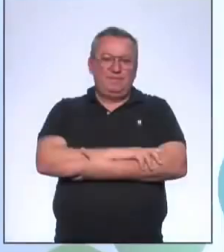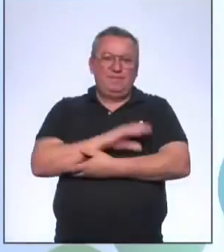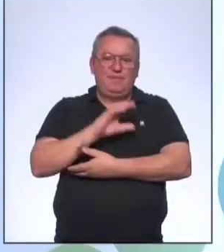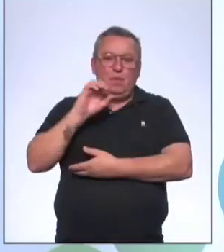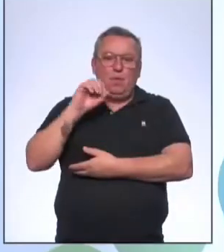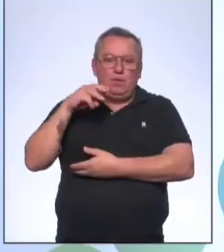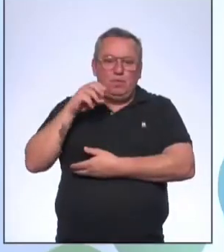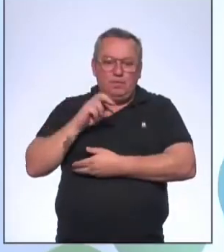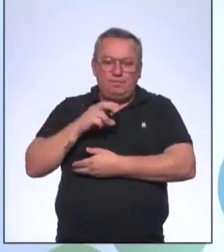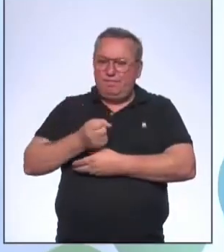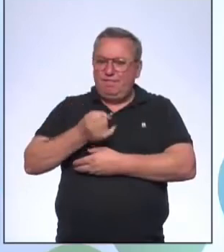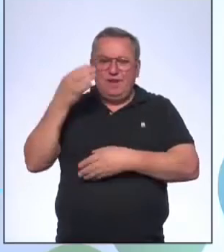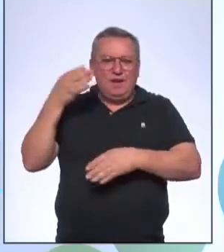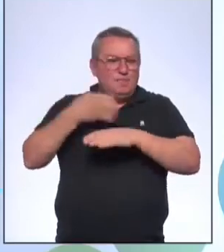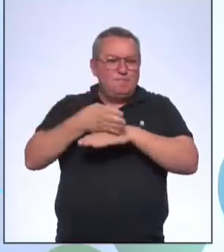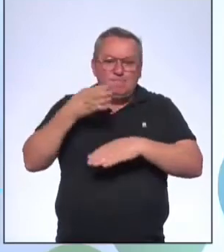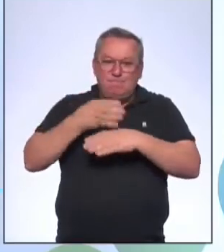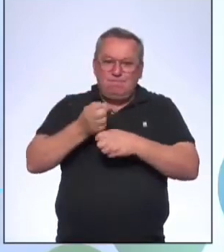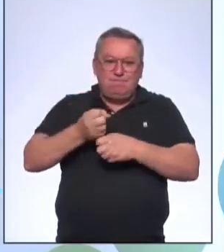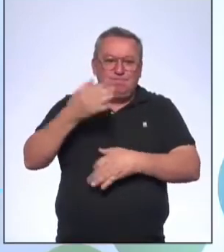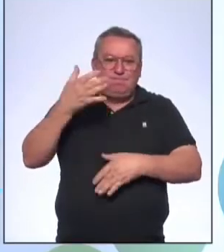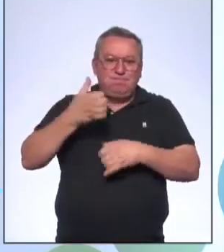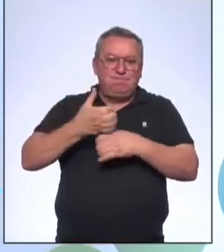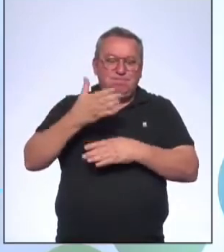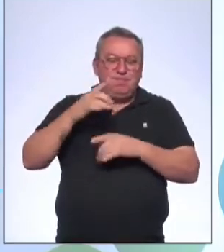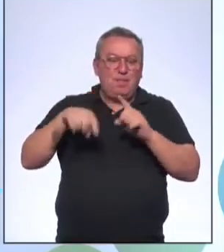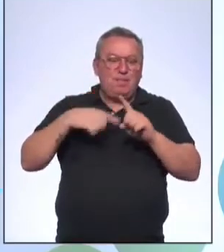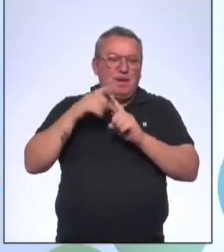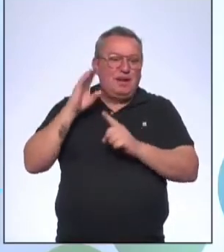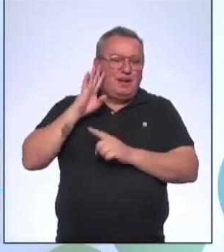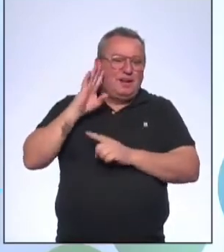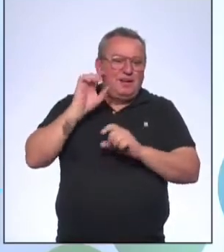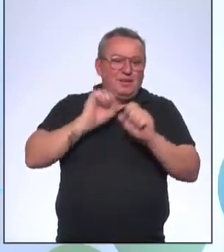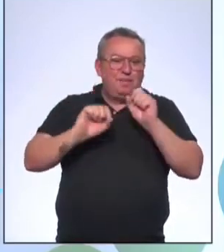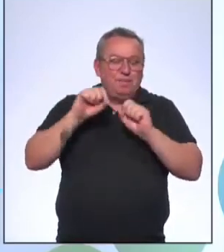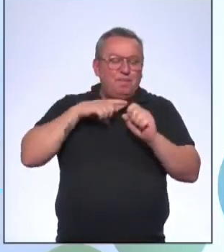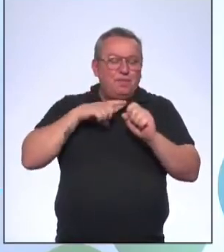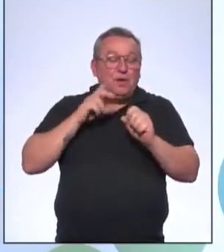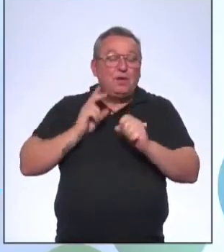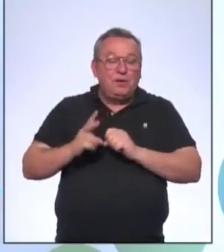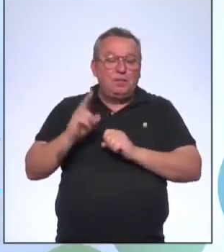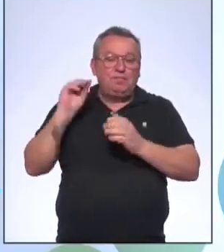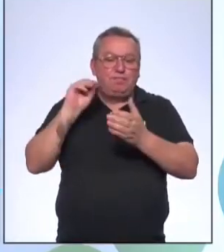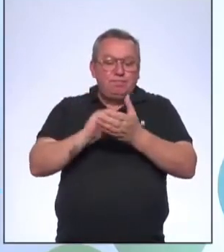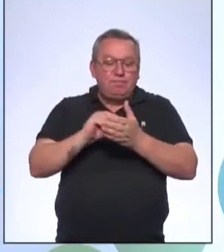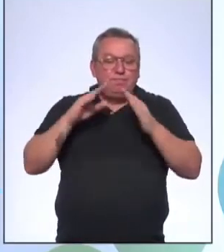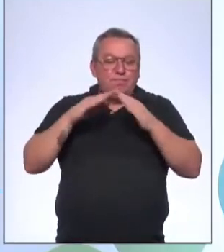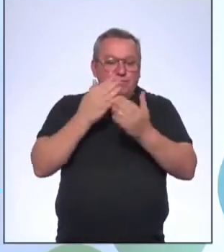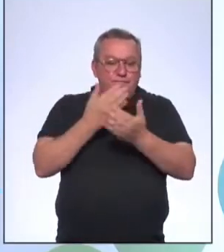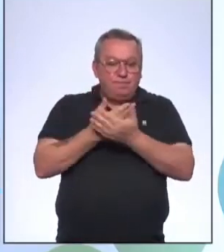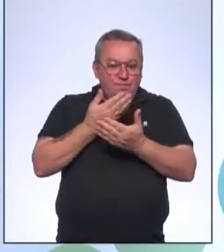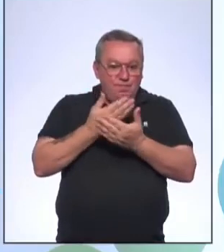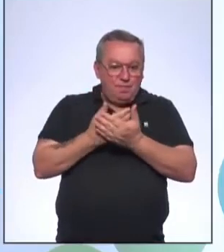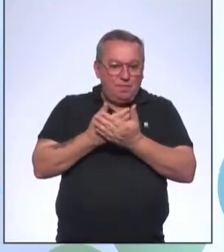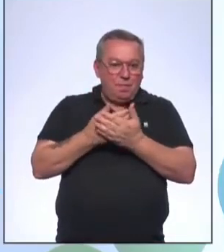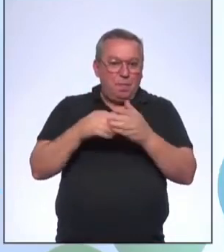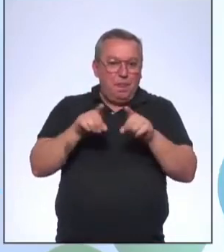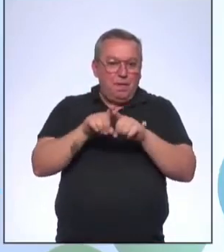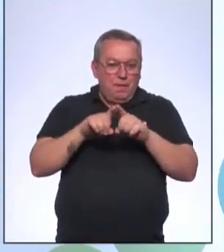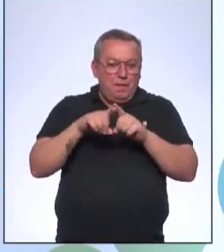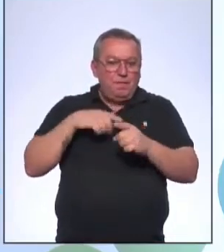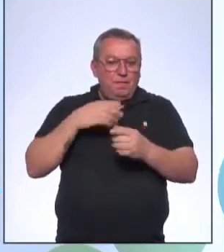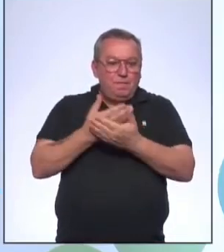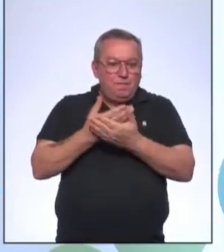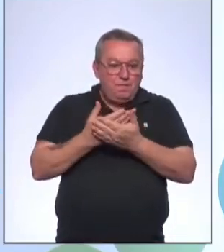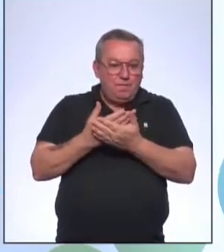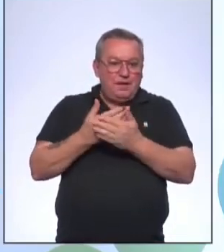Osmar, várias interações. A parte legal disso é que eles estão, sim, colocando as escolas onde eles